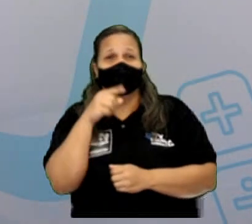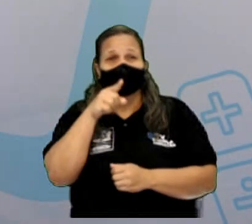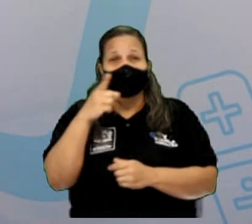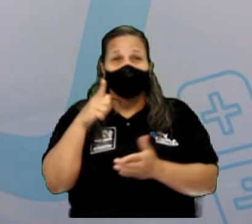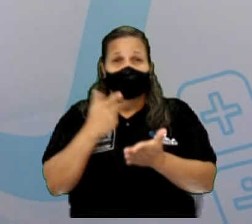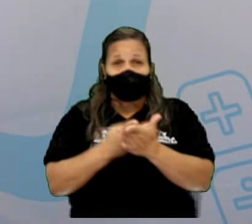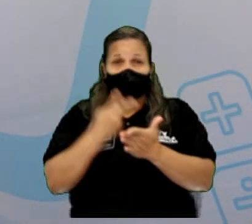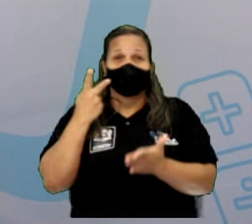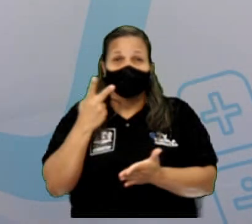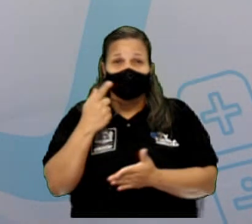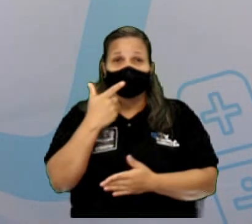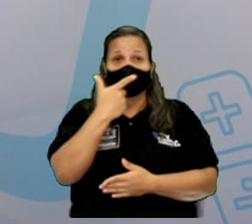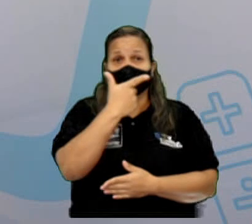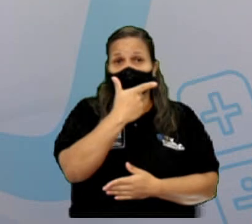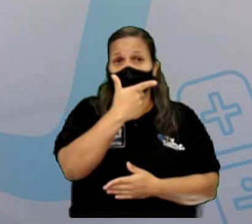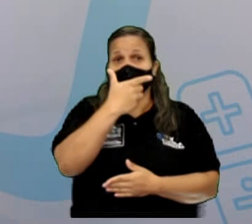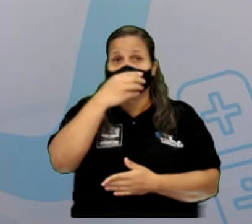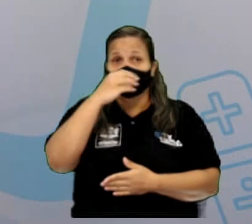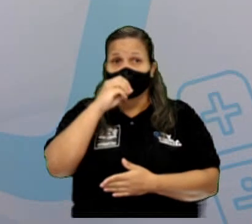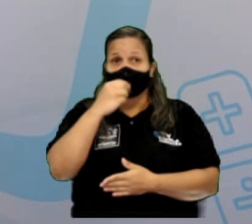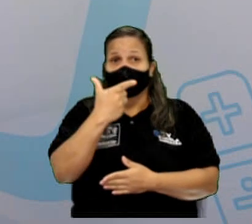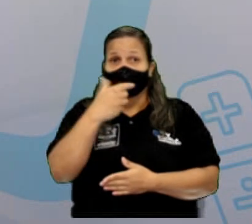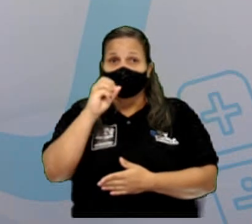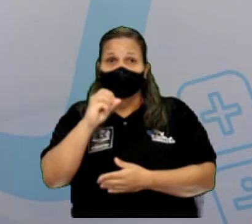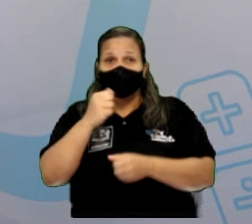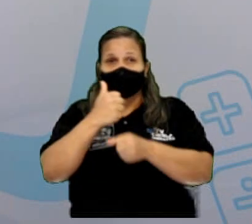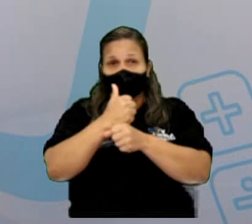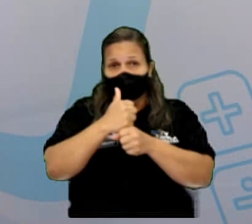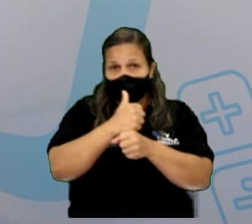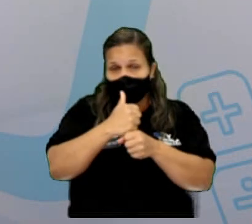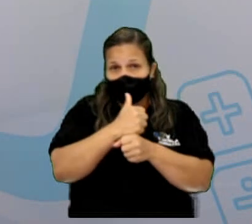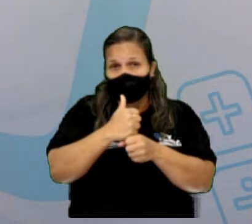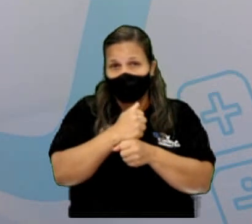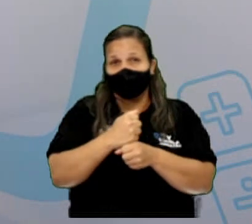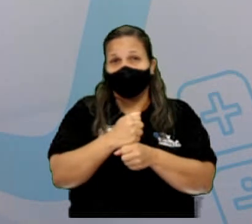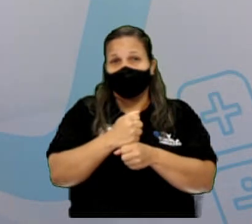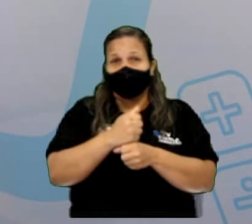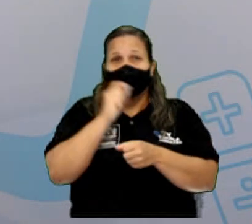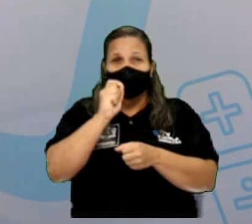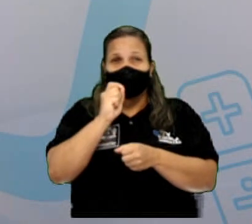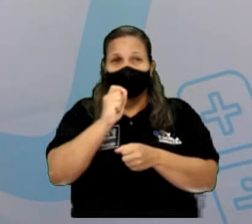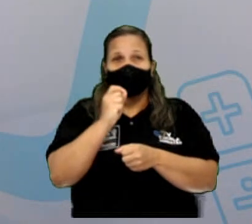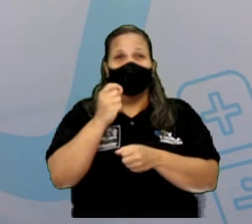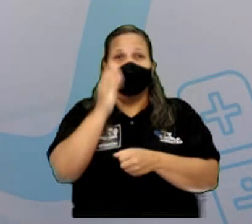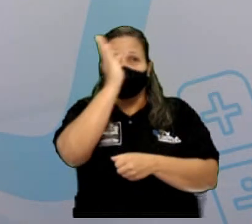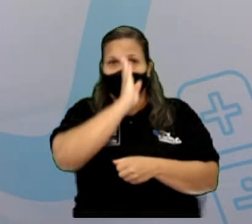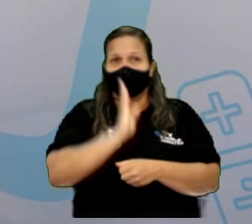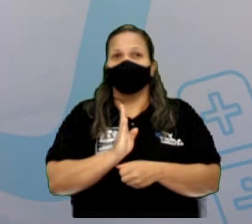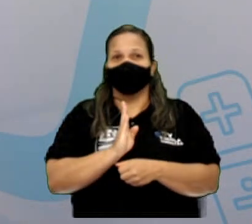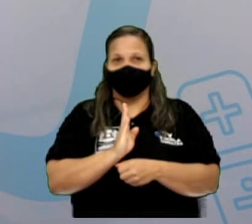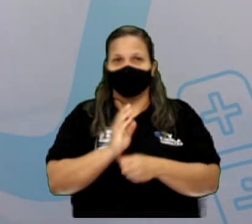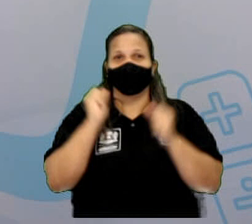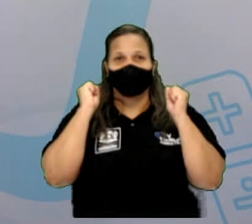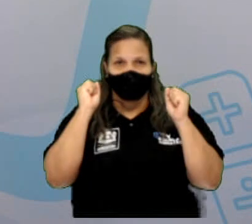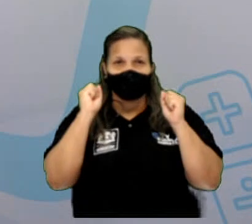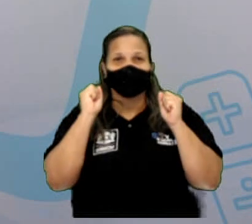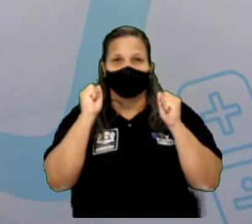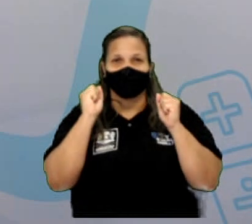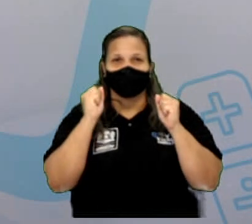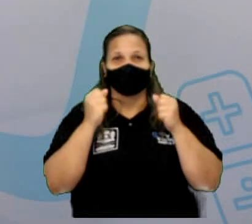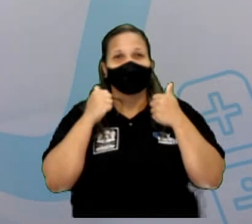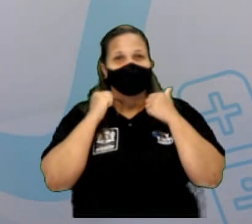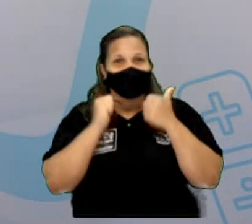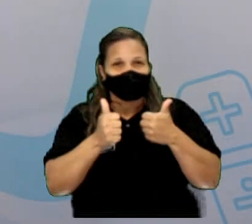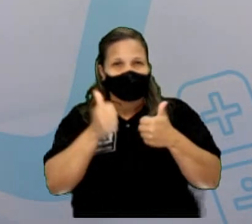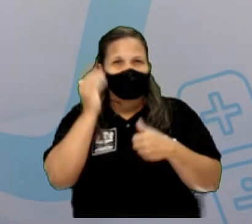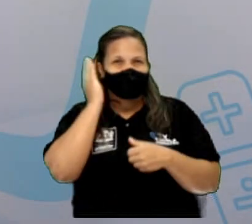Copa 2002 entre Brasil e Turquia e foi o gol que deu a classificação para a final ao Brasil. Então, beleza, entenderam o